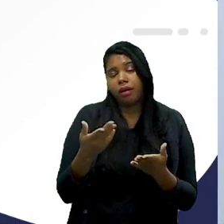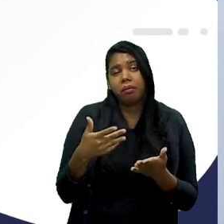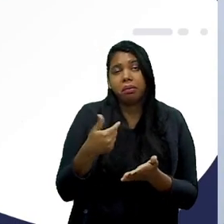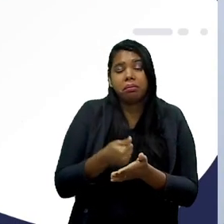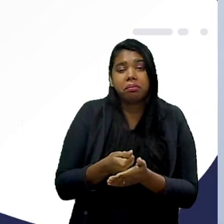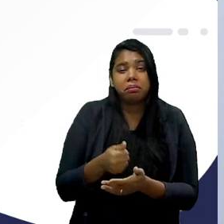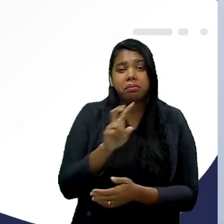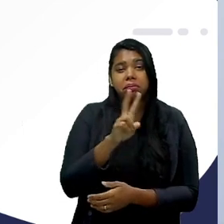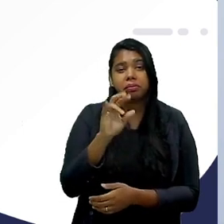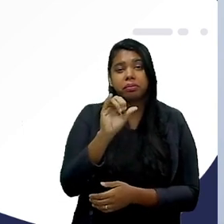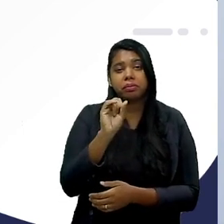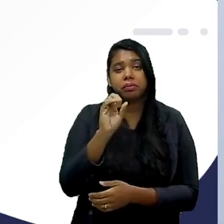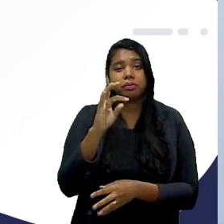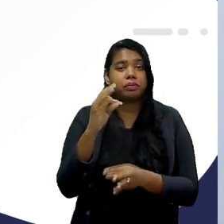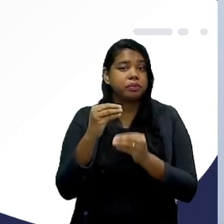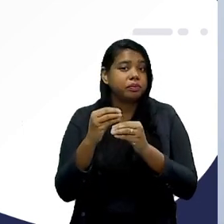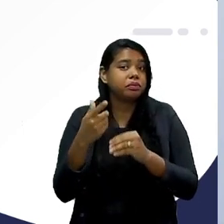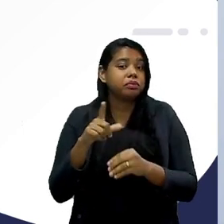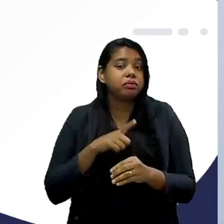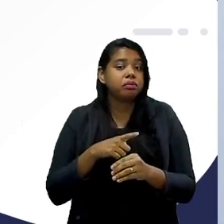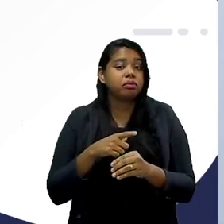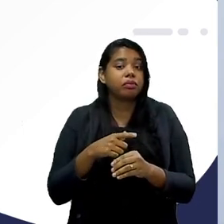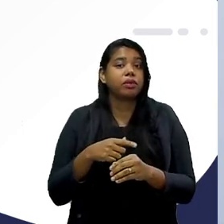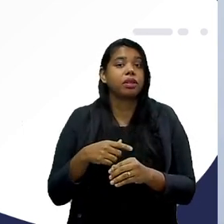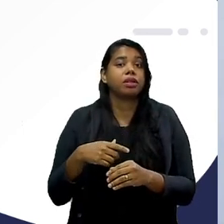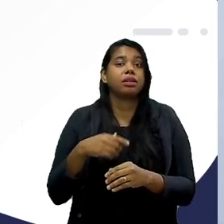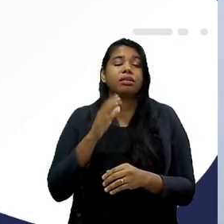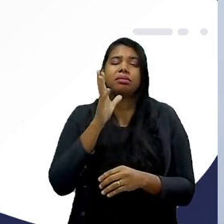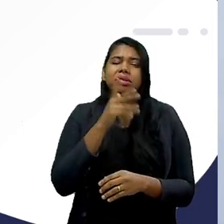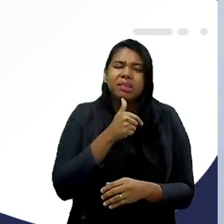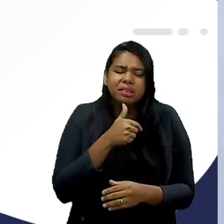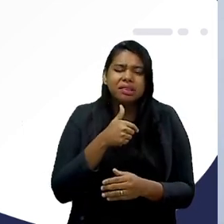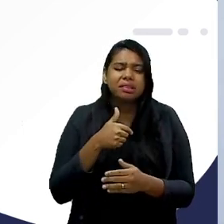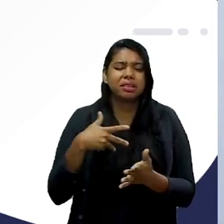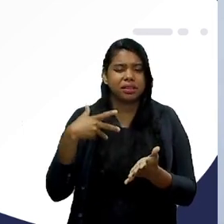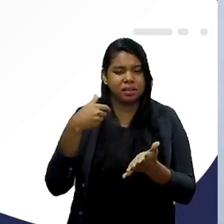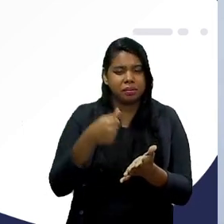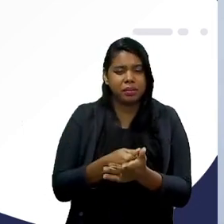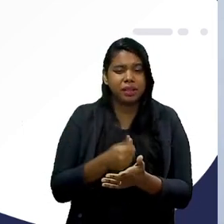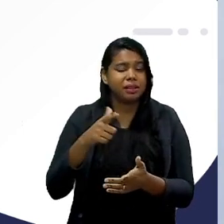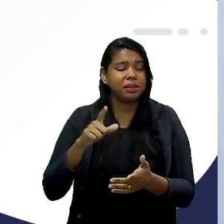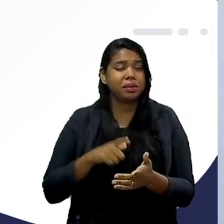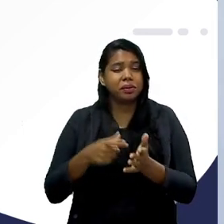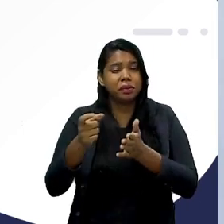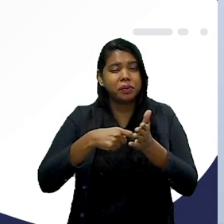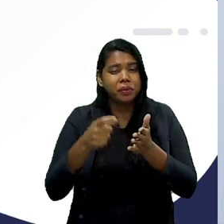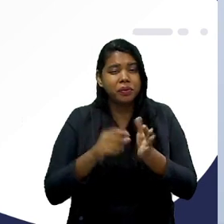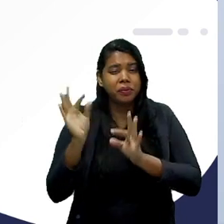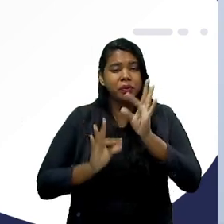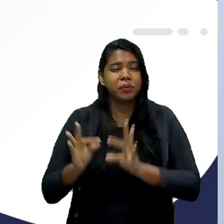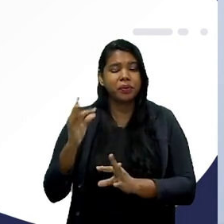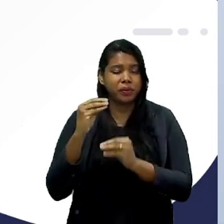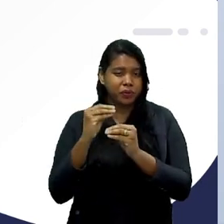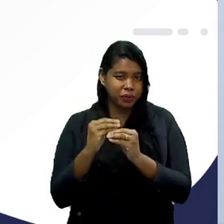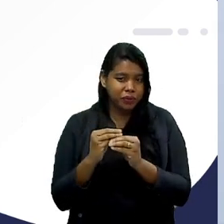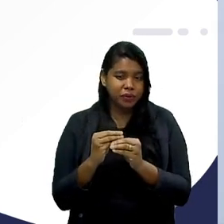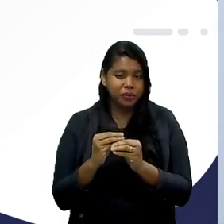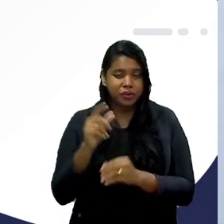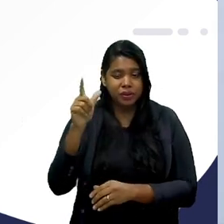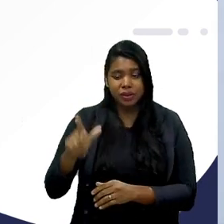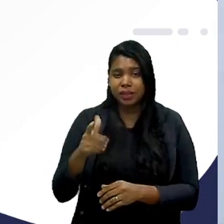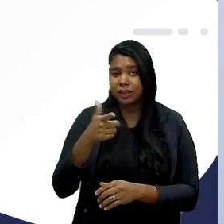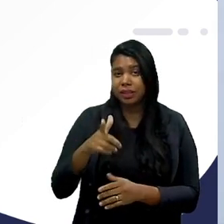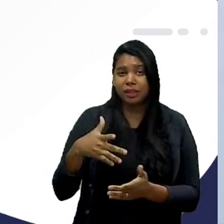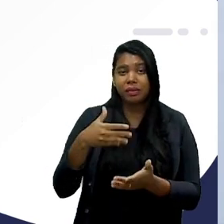está acontecendo inadimplência, atrasos. Ele não tem uma estrutura de crédito e cobrança adequada, os clientes não recebem o